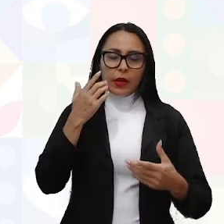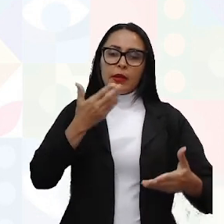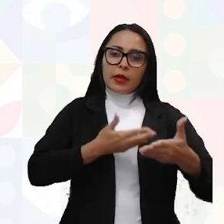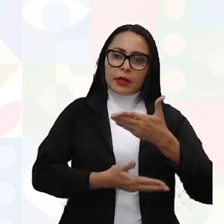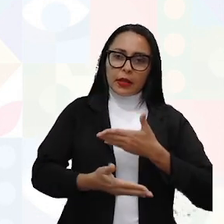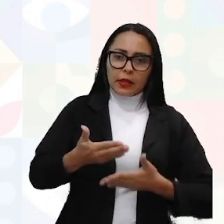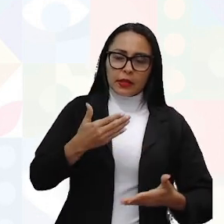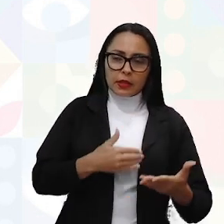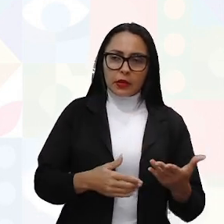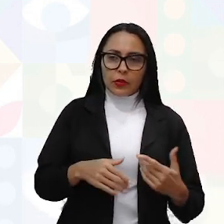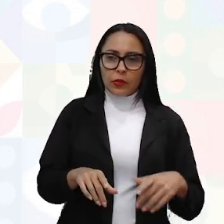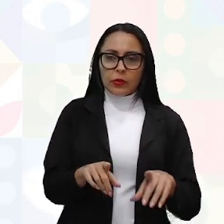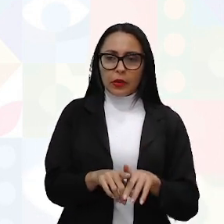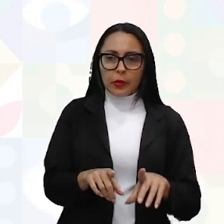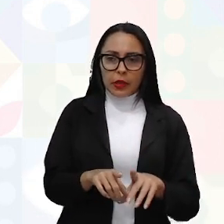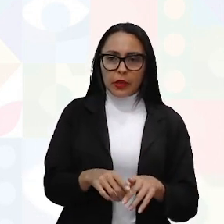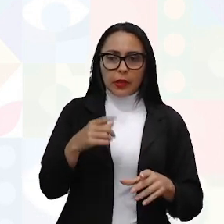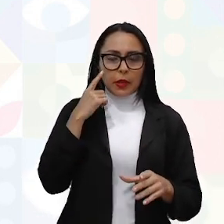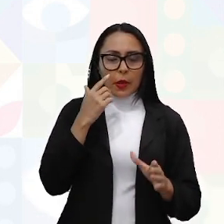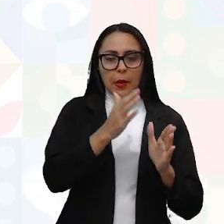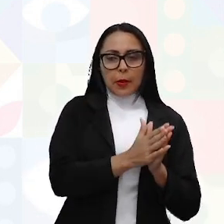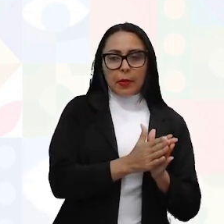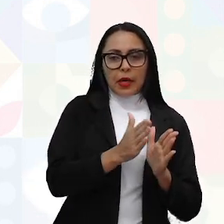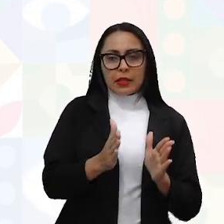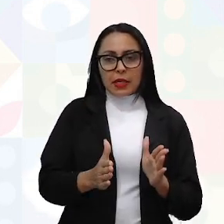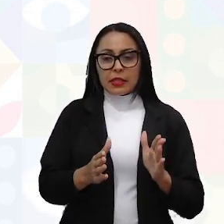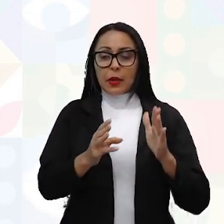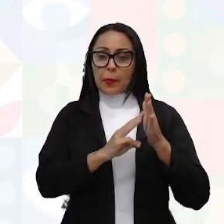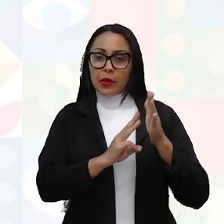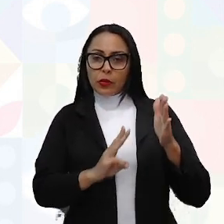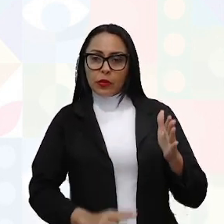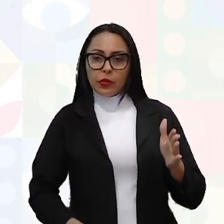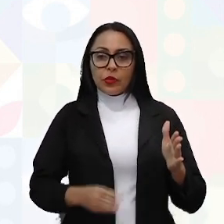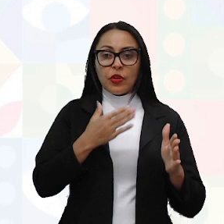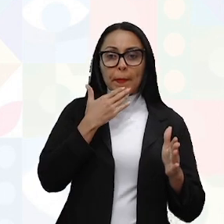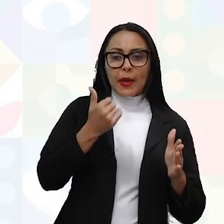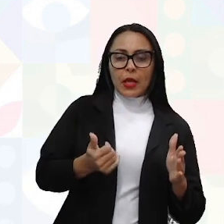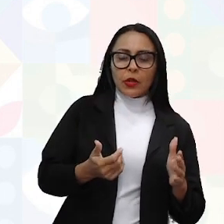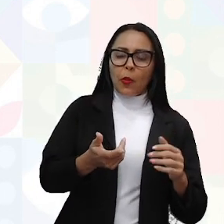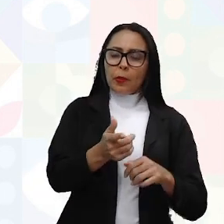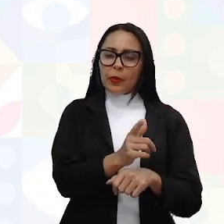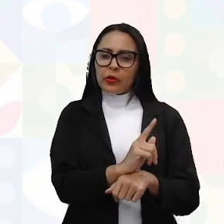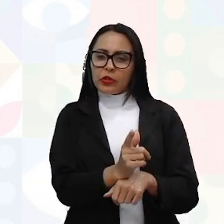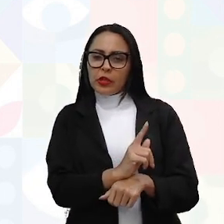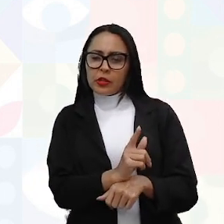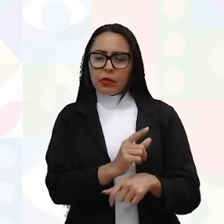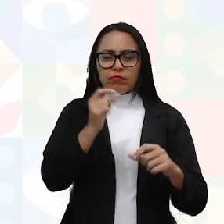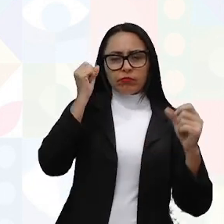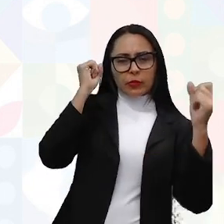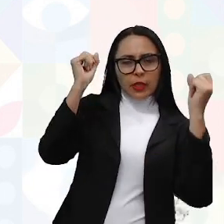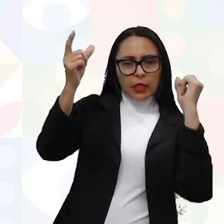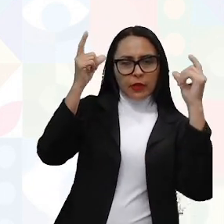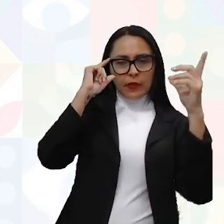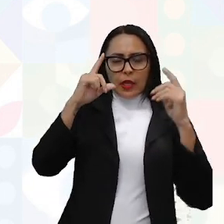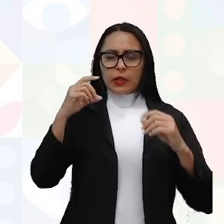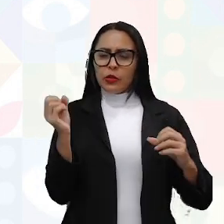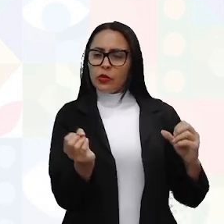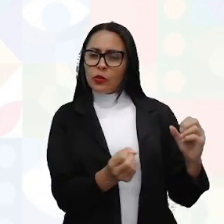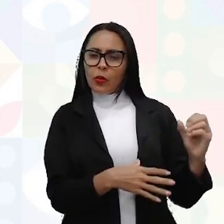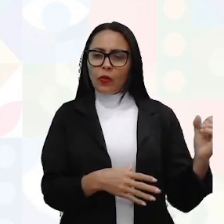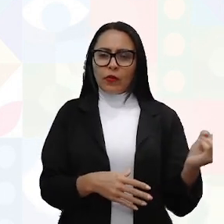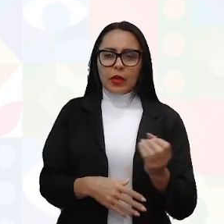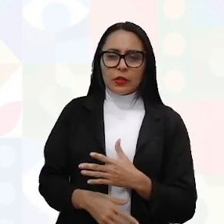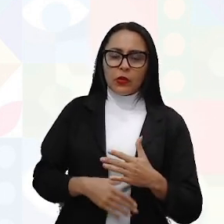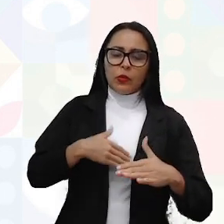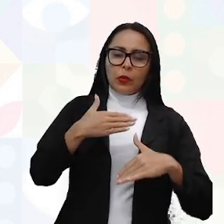com fornecedores passa a ser o novo método para gerenciar, tanto na criatividade quanto na inovação de todo o